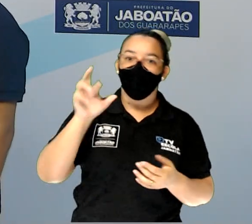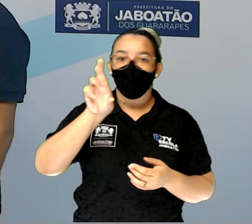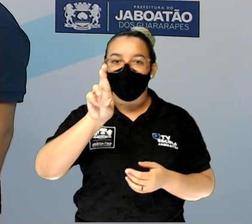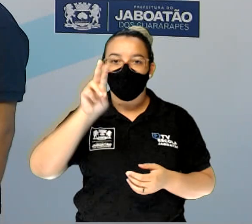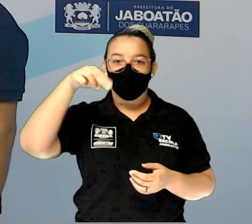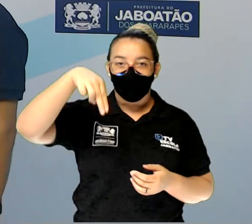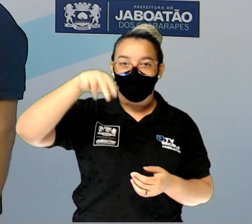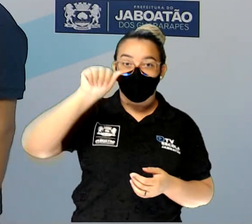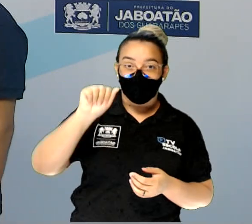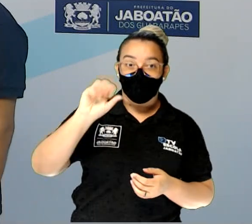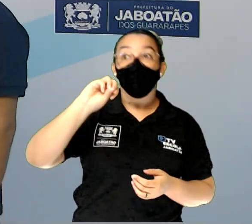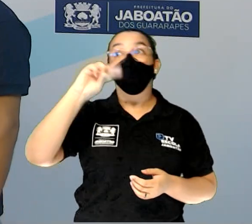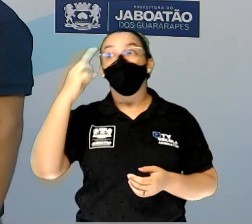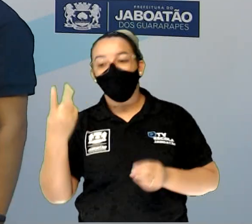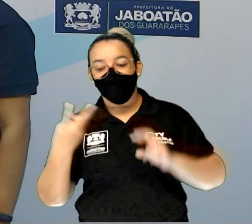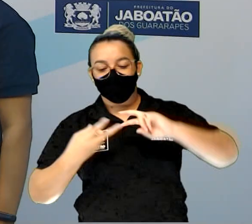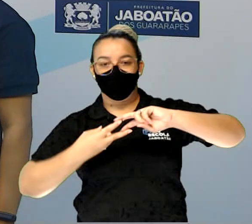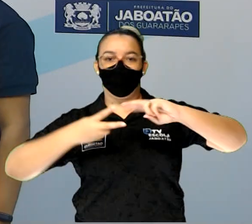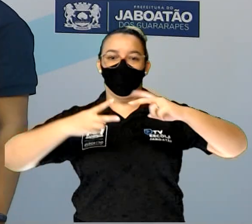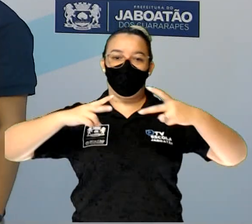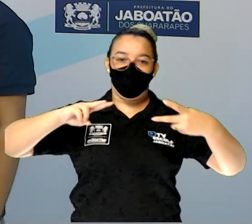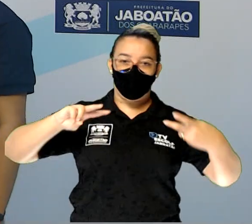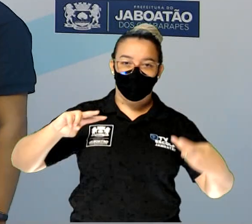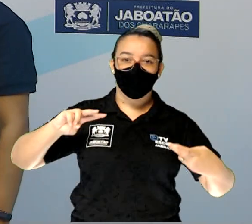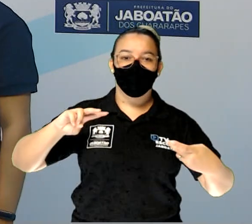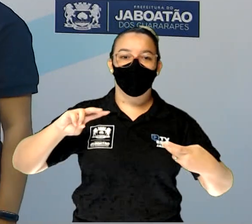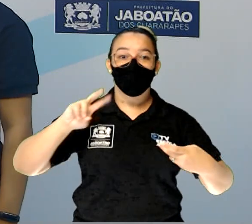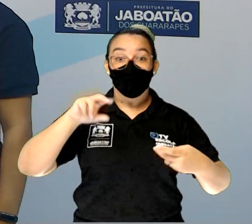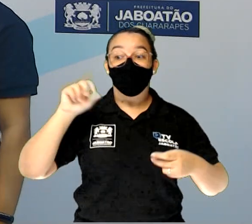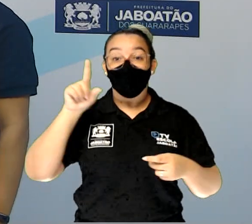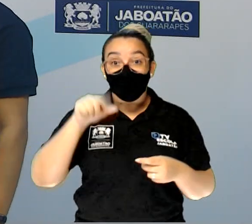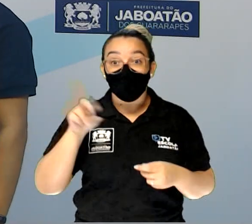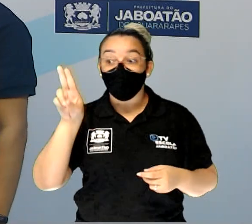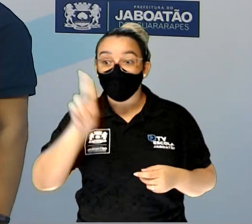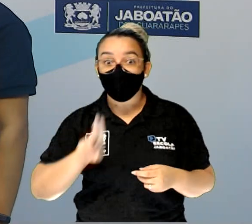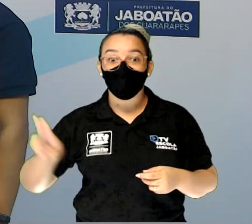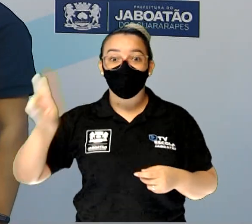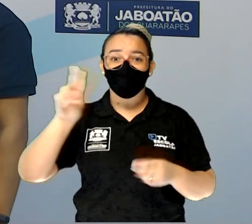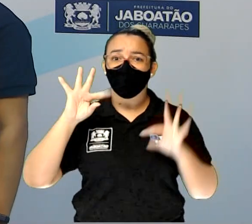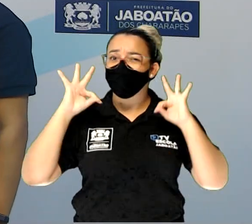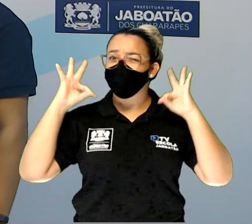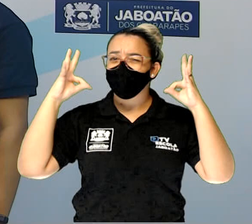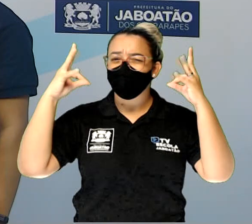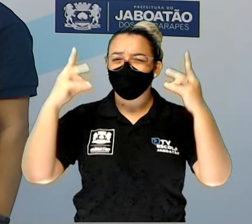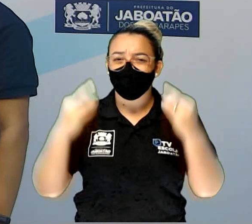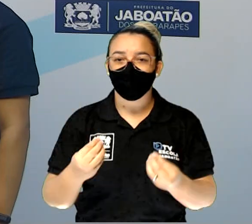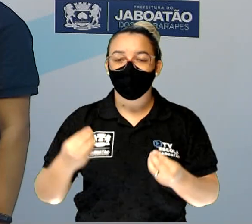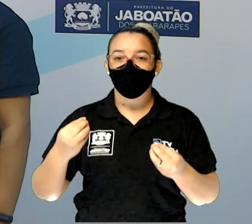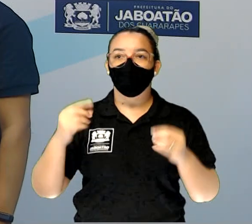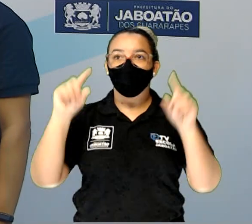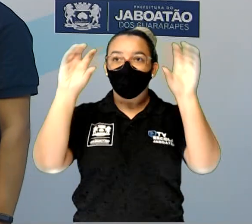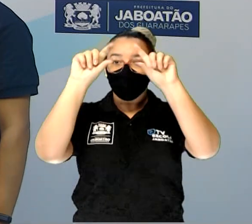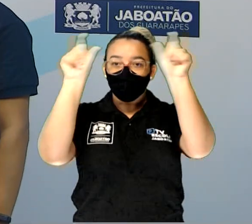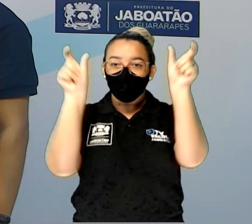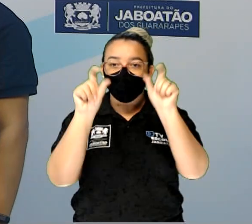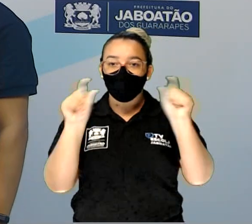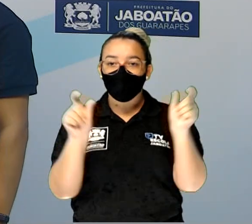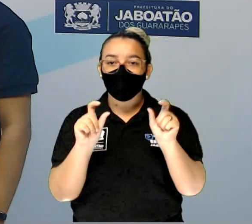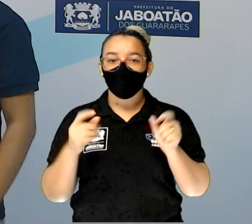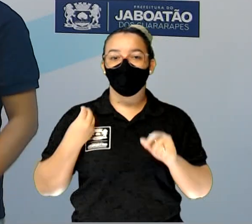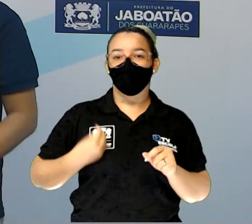e do DNA são utilizadas por todos os organismos vivos com a mesma função,